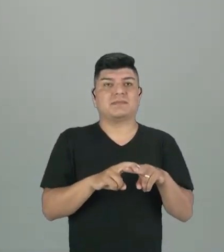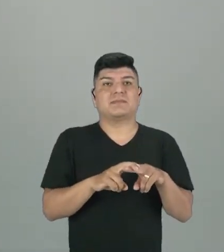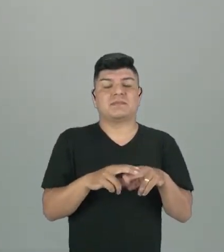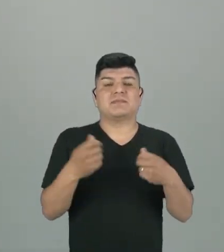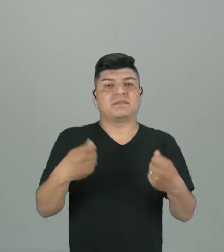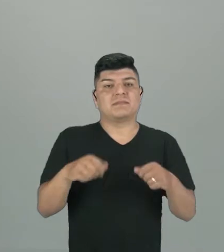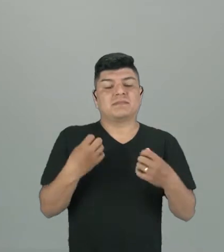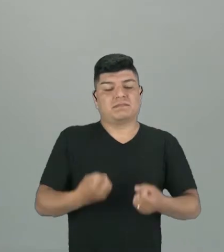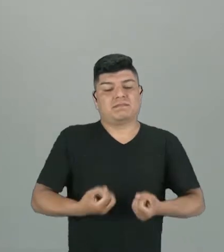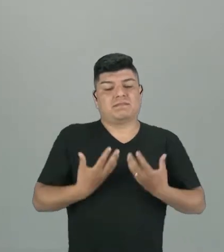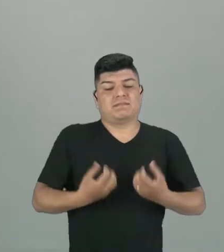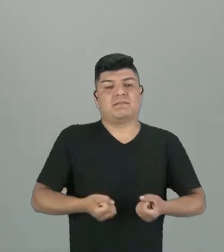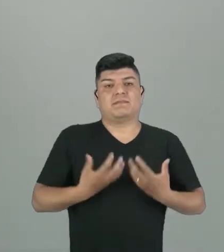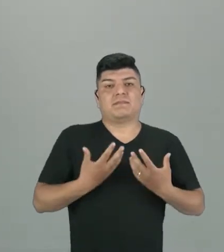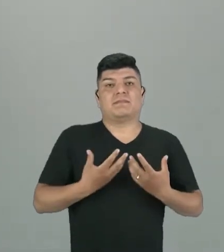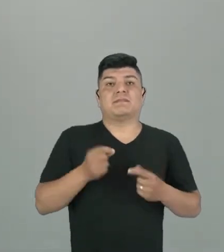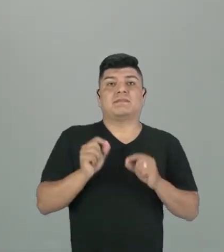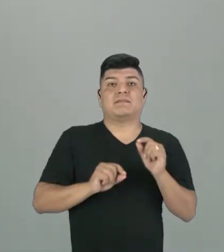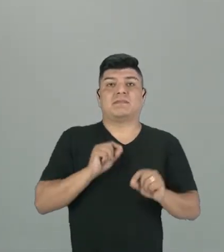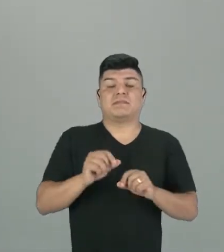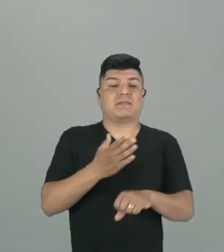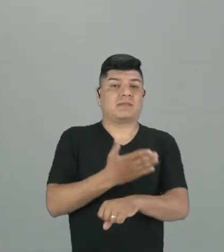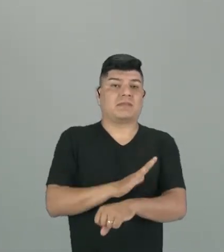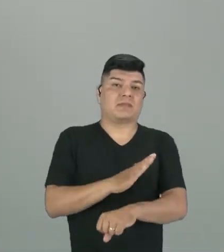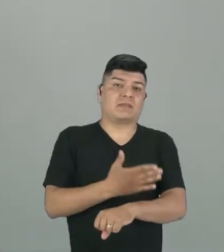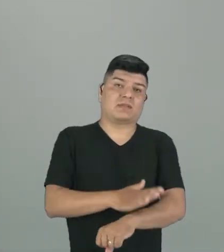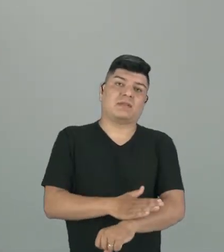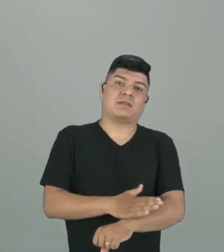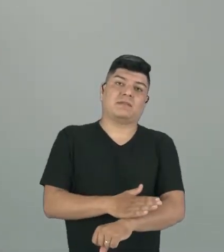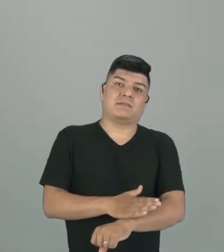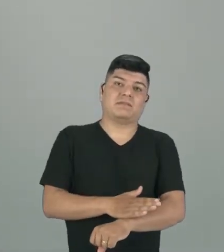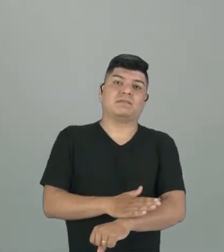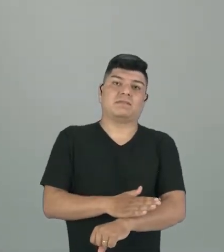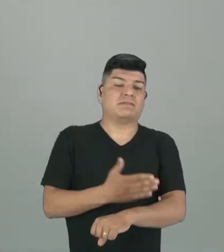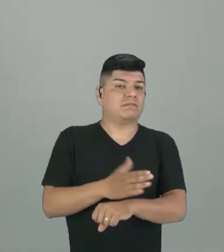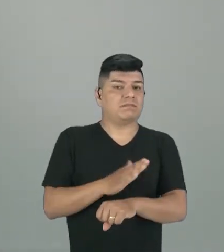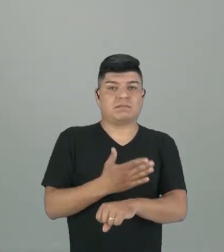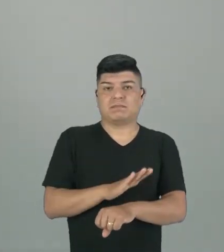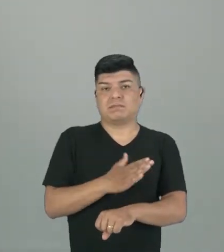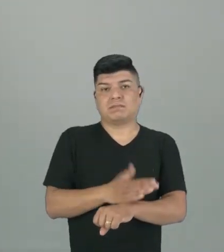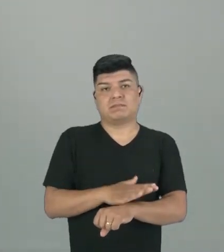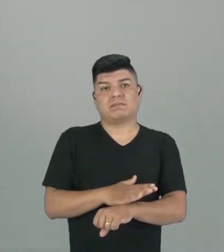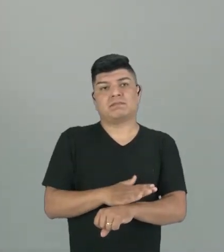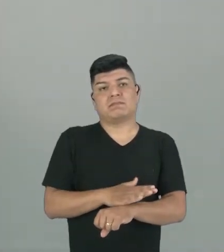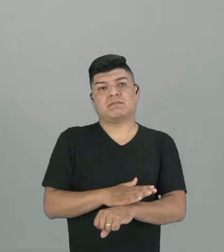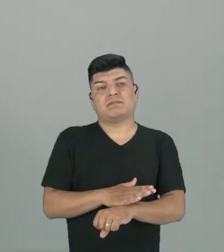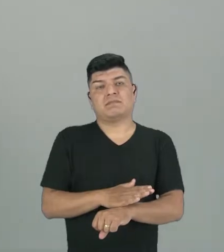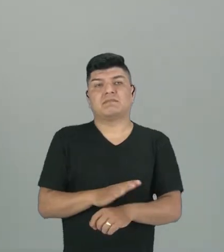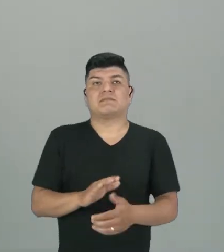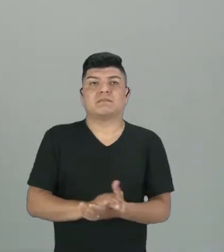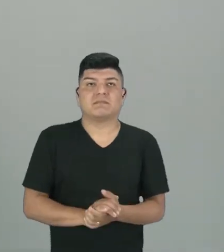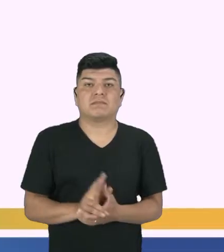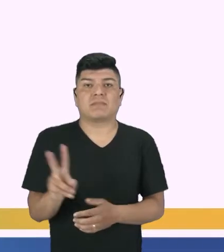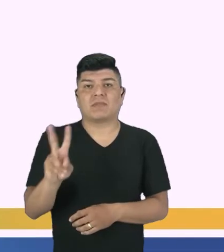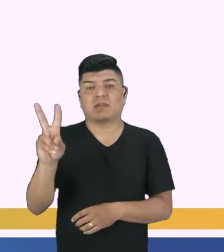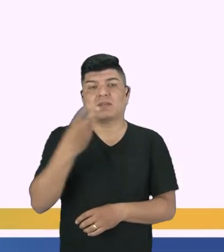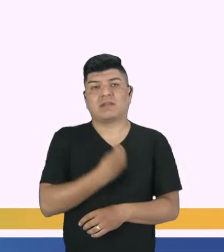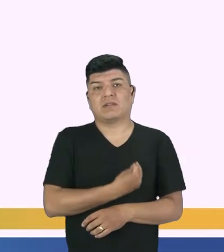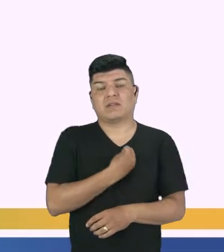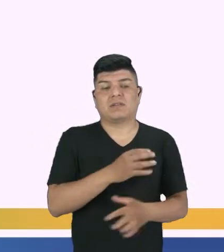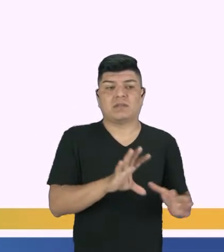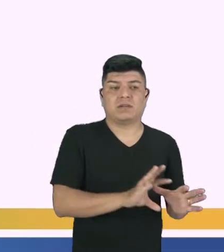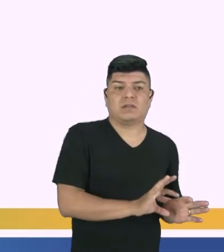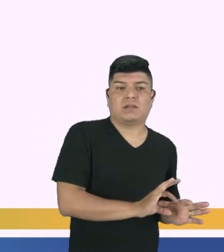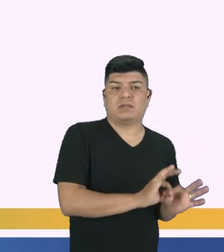se manifestar em aspectos o quê? Práticos. Práticos. Aí eu coloquei ali, olha, a valorização da vida no contexto